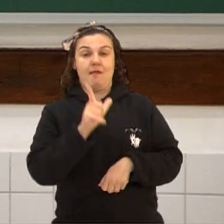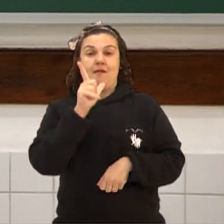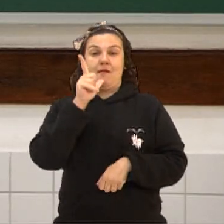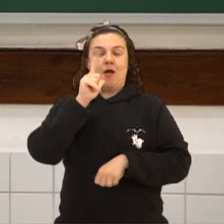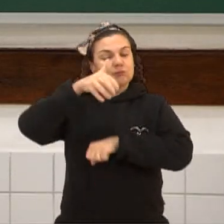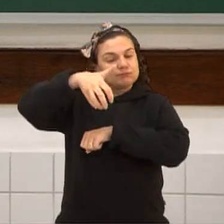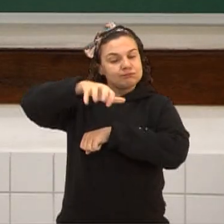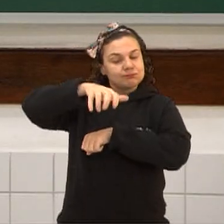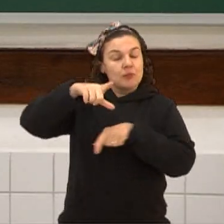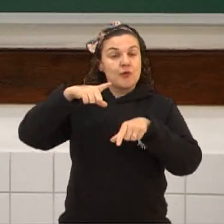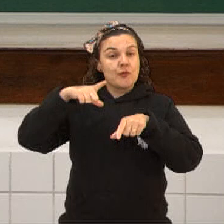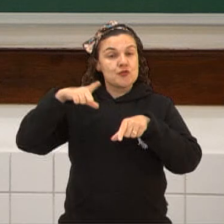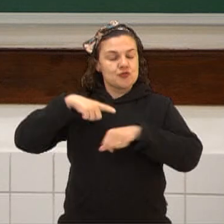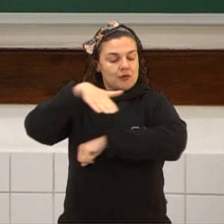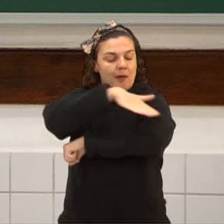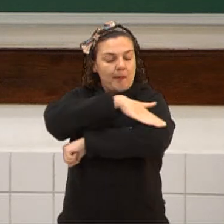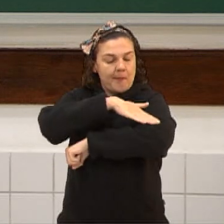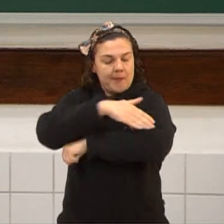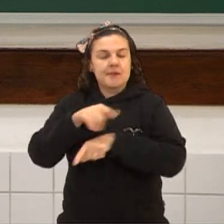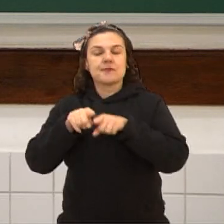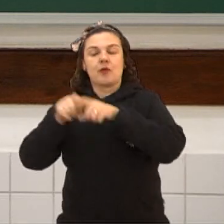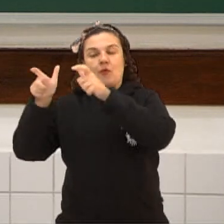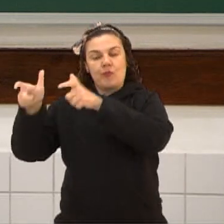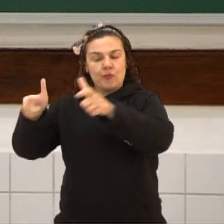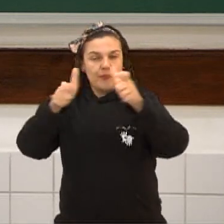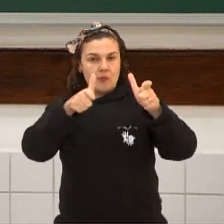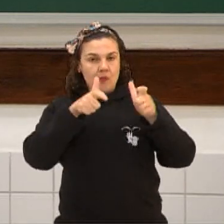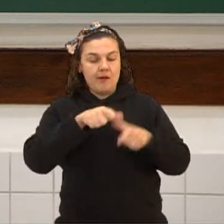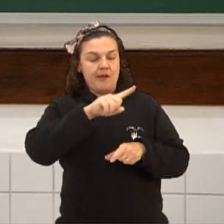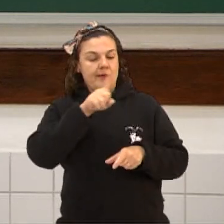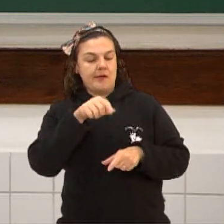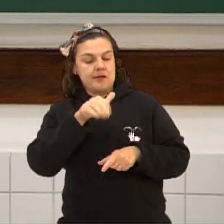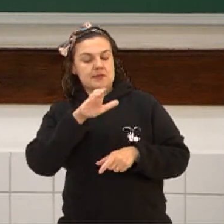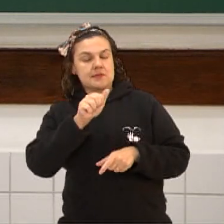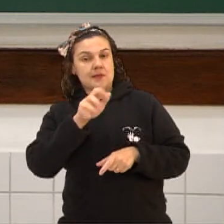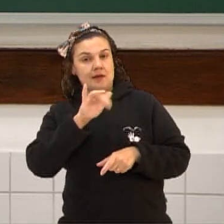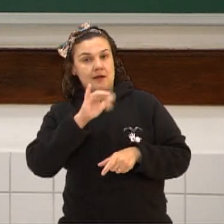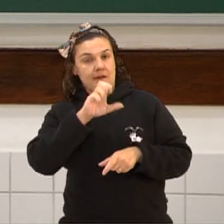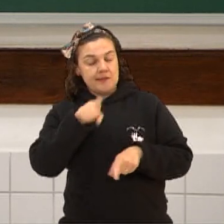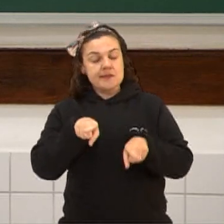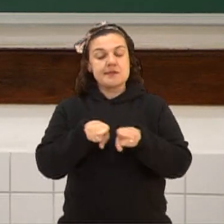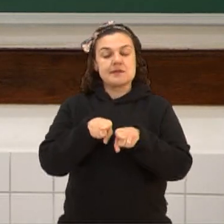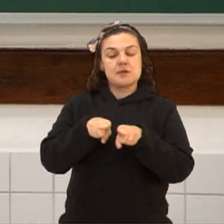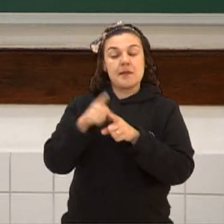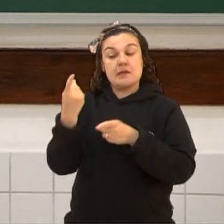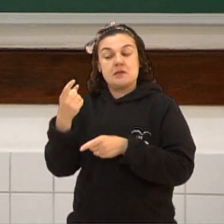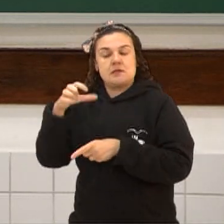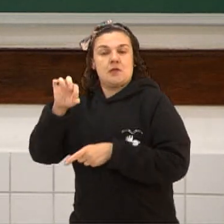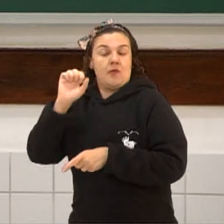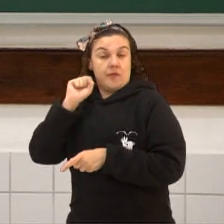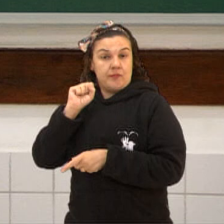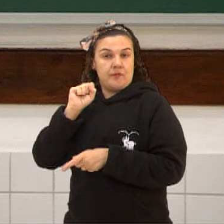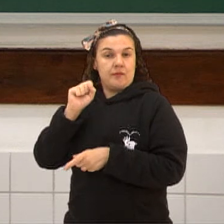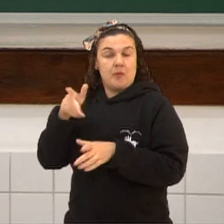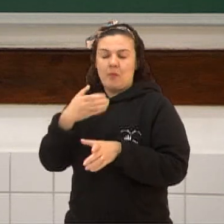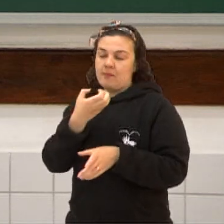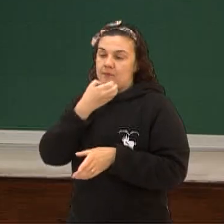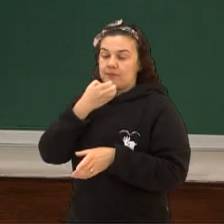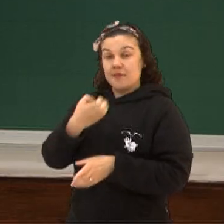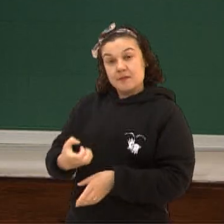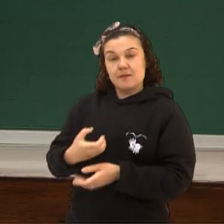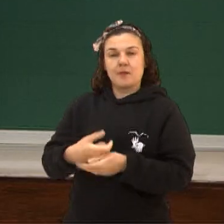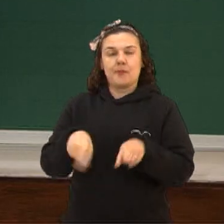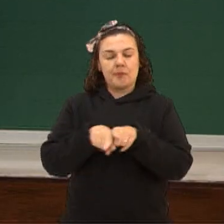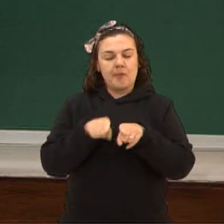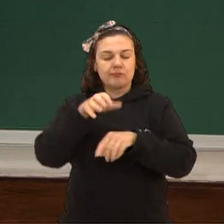Praça Zacarias, foram construídas outras torneiras. Por exemplo, na Praça 19 de Dezembro, foram construídas mais torneiras públicas